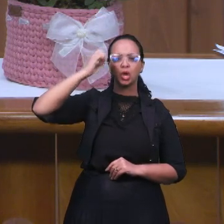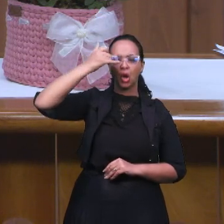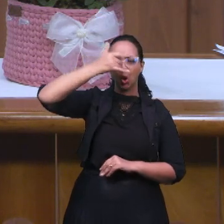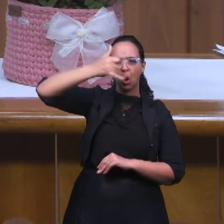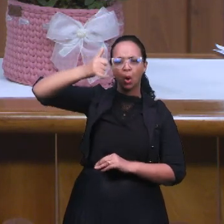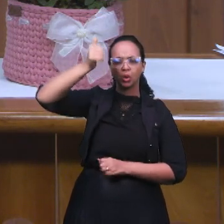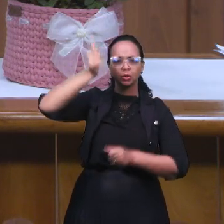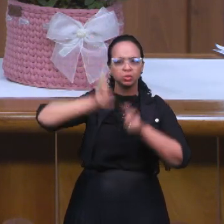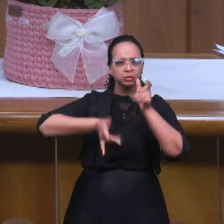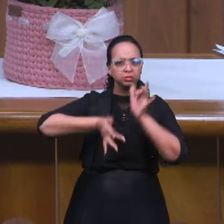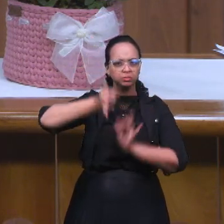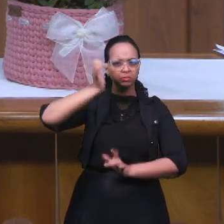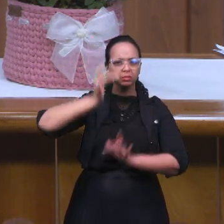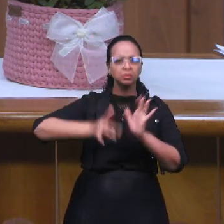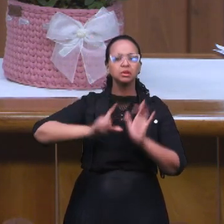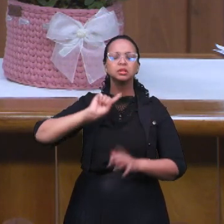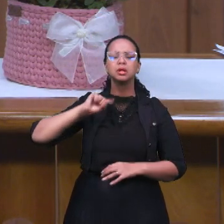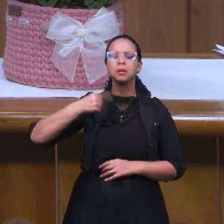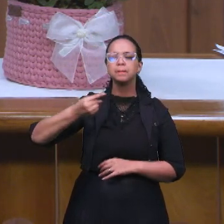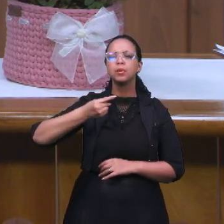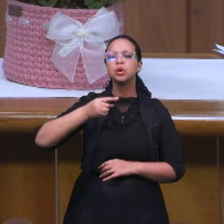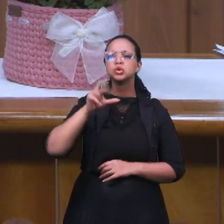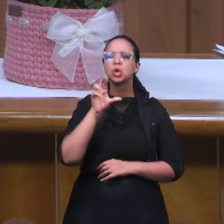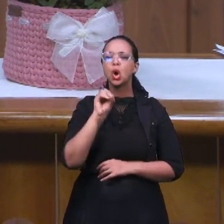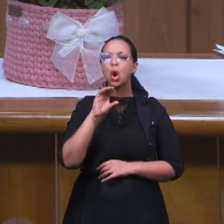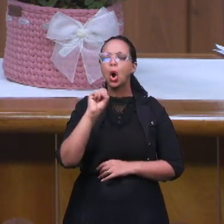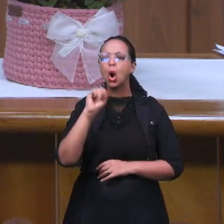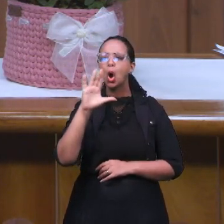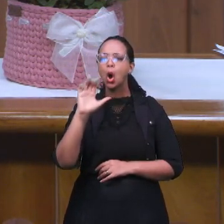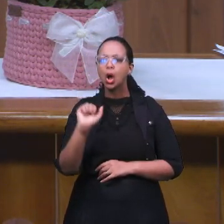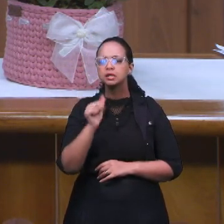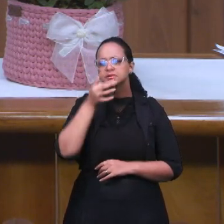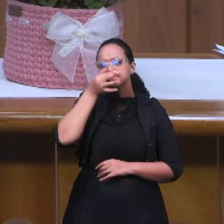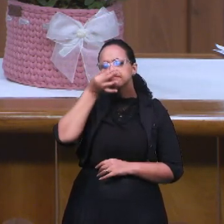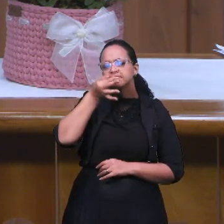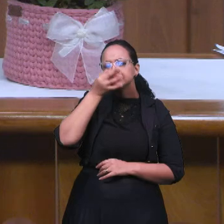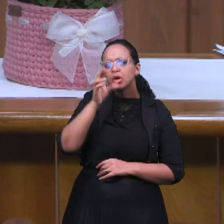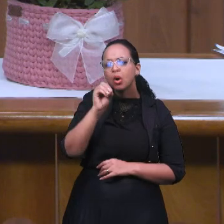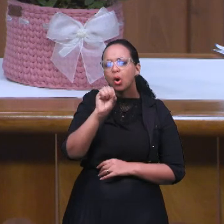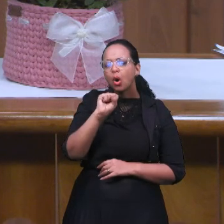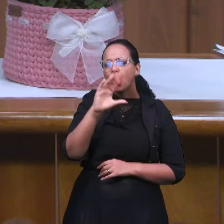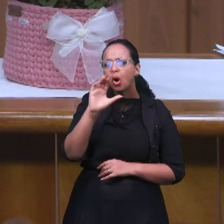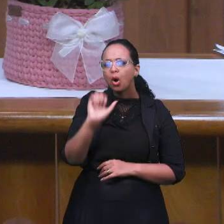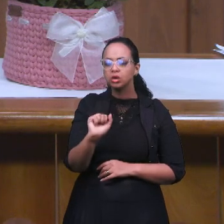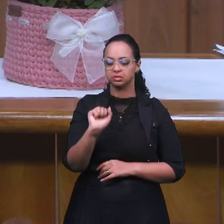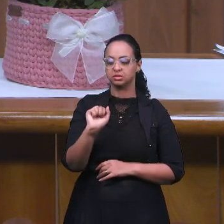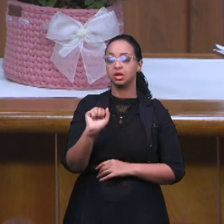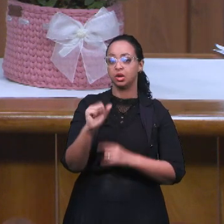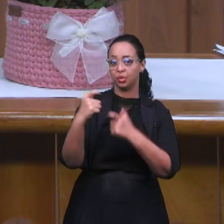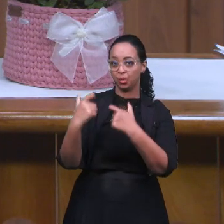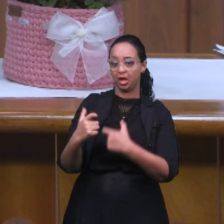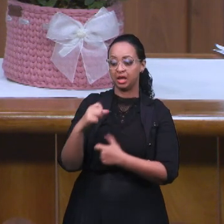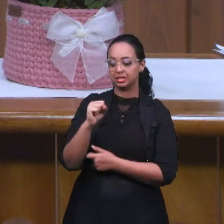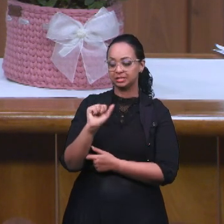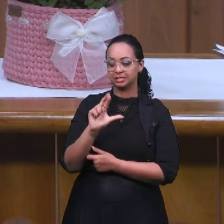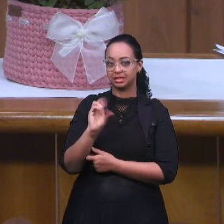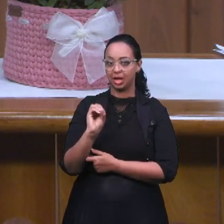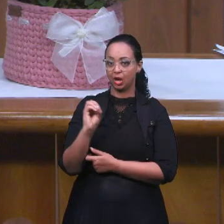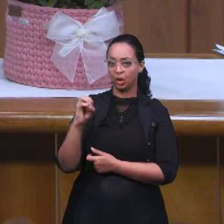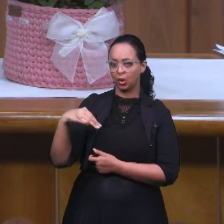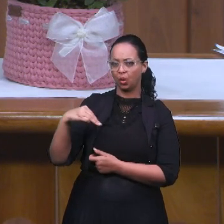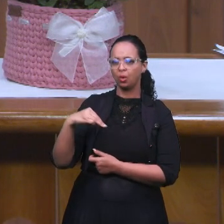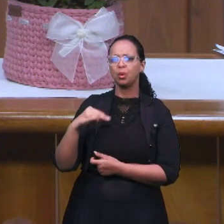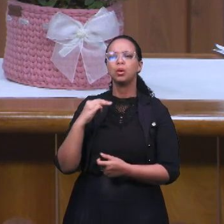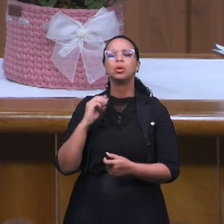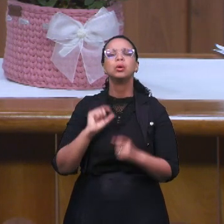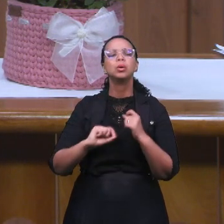Então, no primeiro, é uma observação apenas do Espírito que vem sobre a igreja através